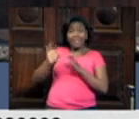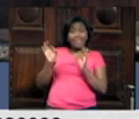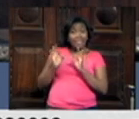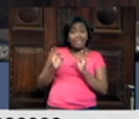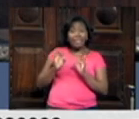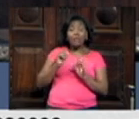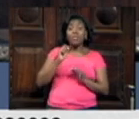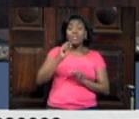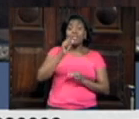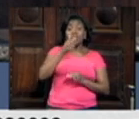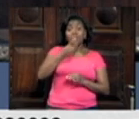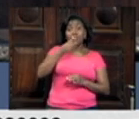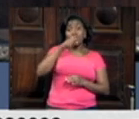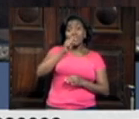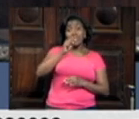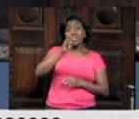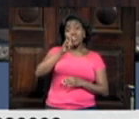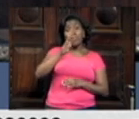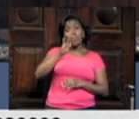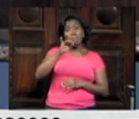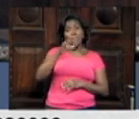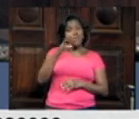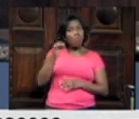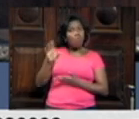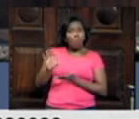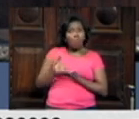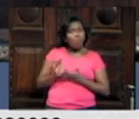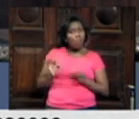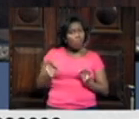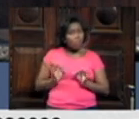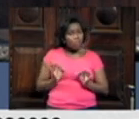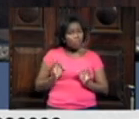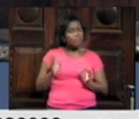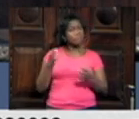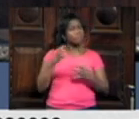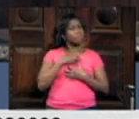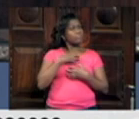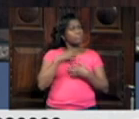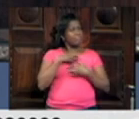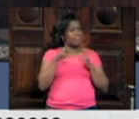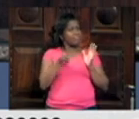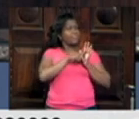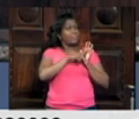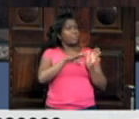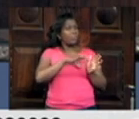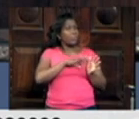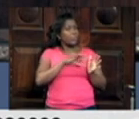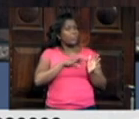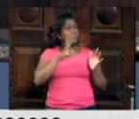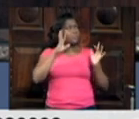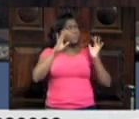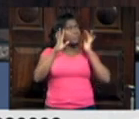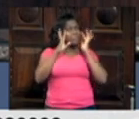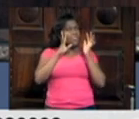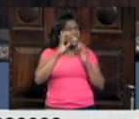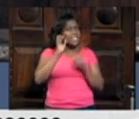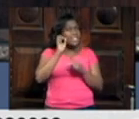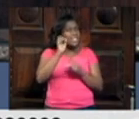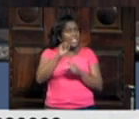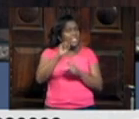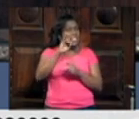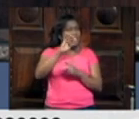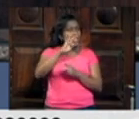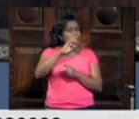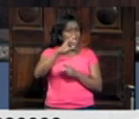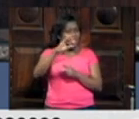185 bilhões. Então, o meu sentimento policial me faz pensar o seguinte: se o